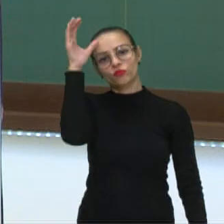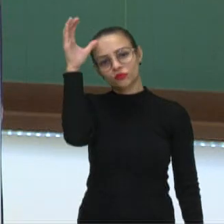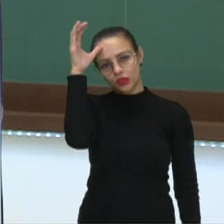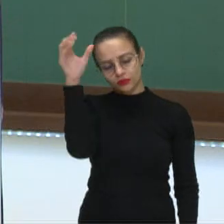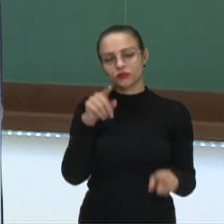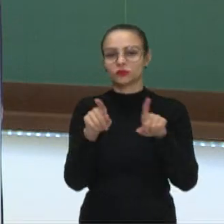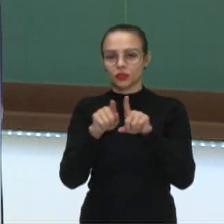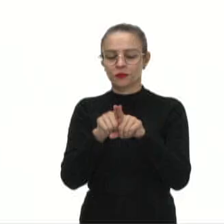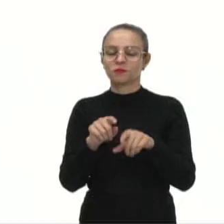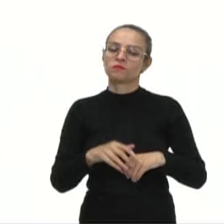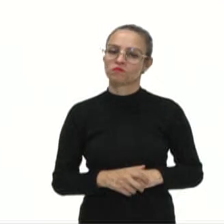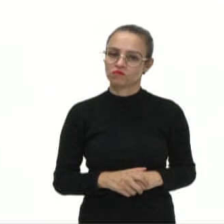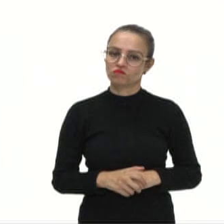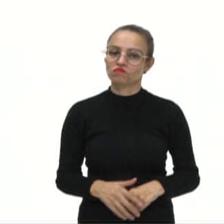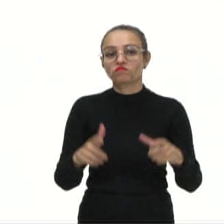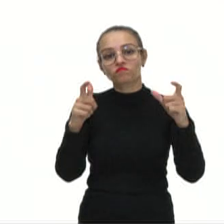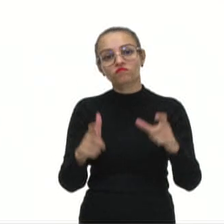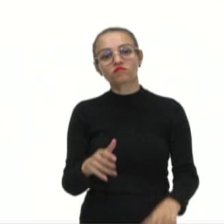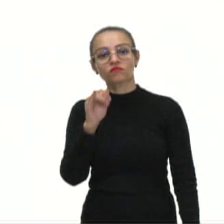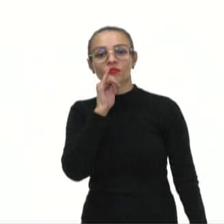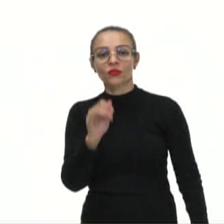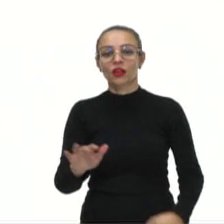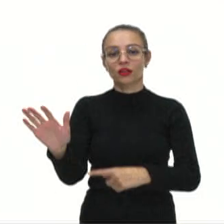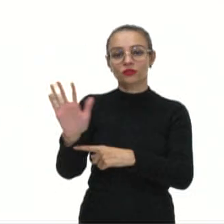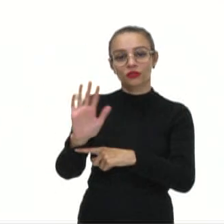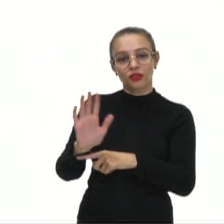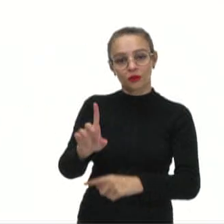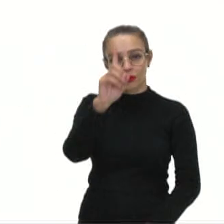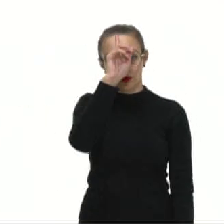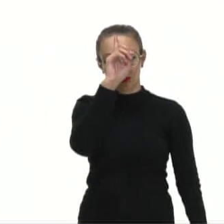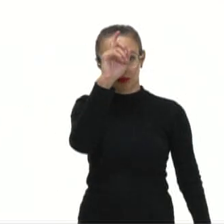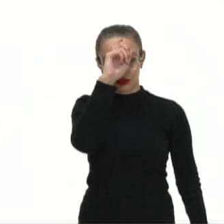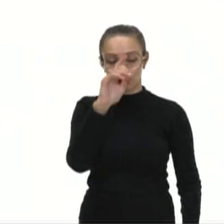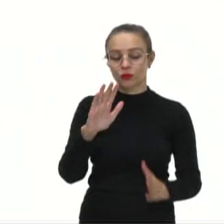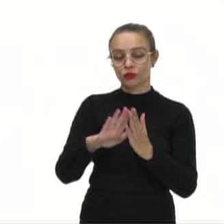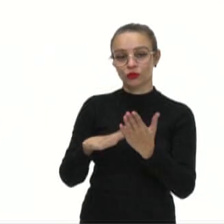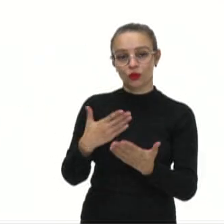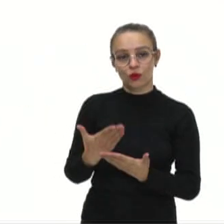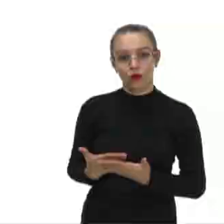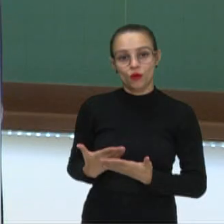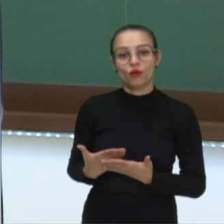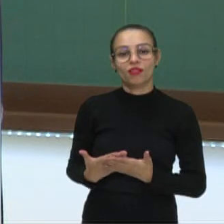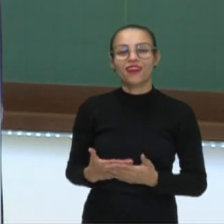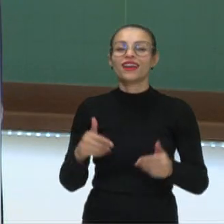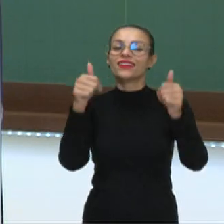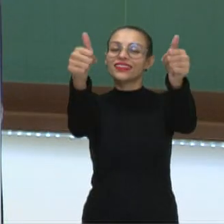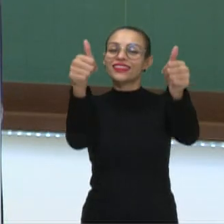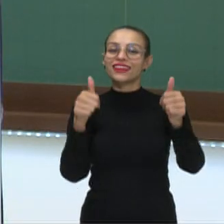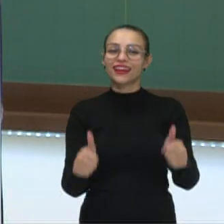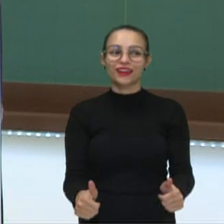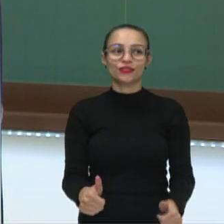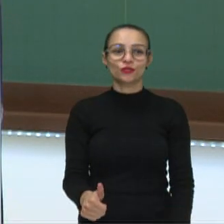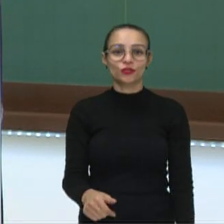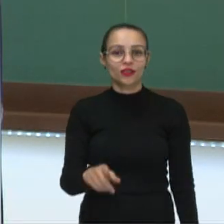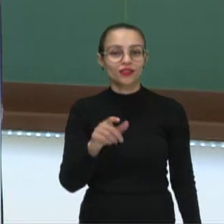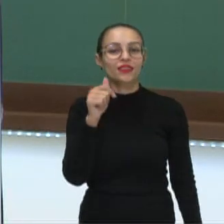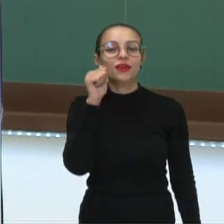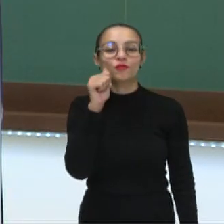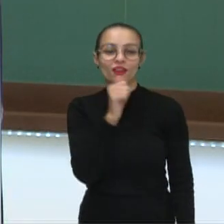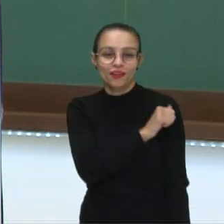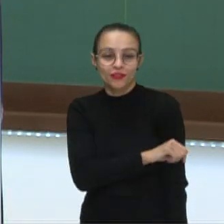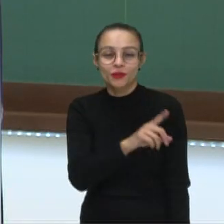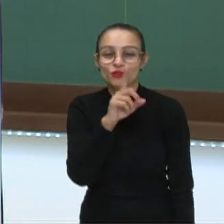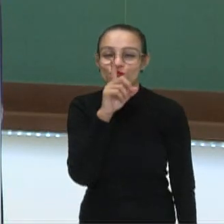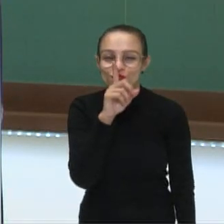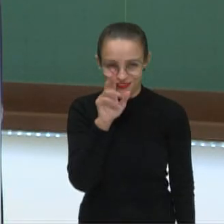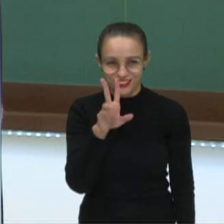conscientização, em locais como cinemas, hospitais, escolas, Aquele famoso cartaz da enfermeira. Já viu?